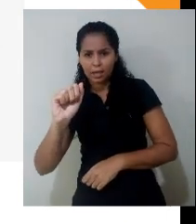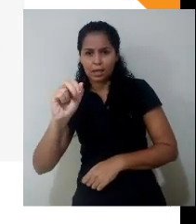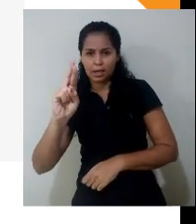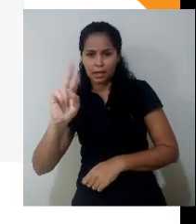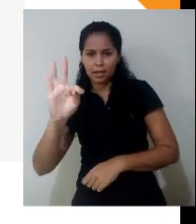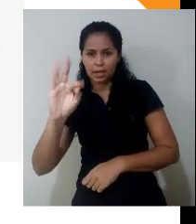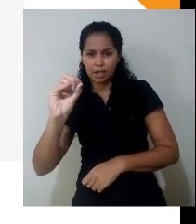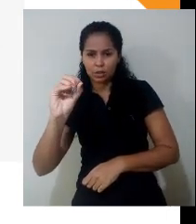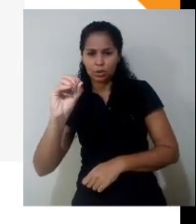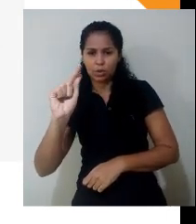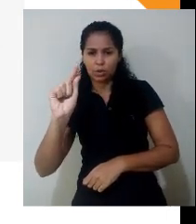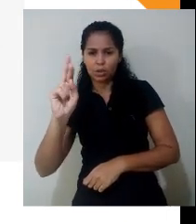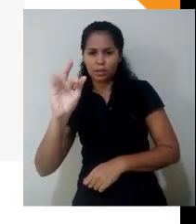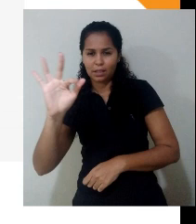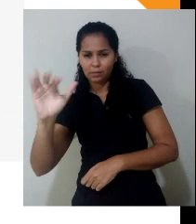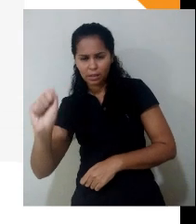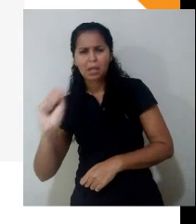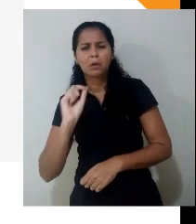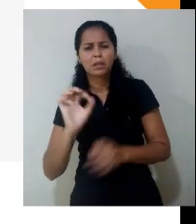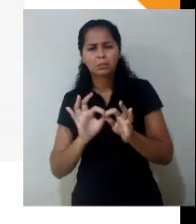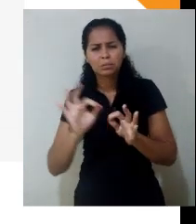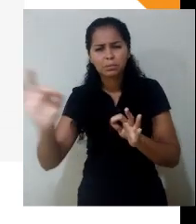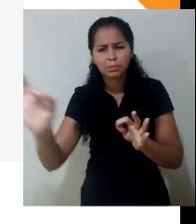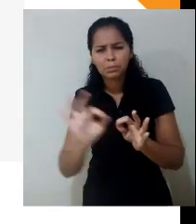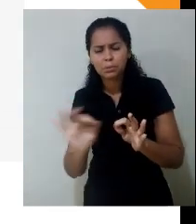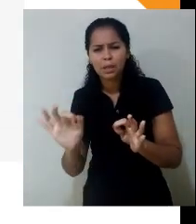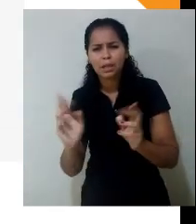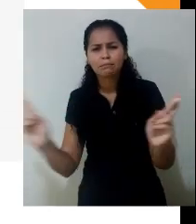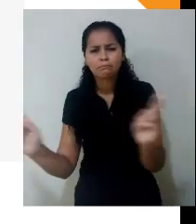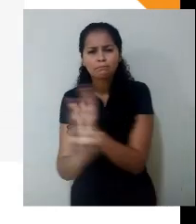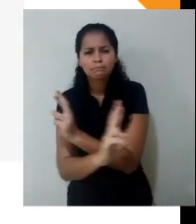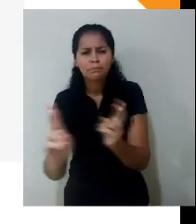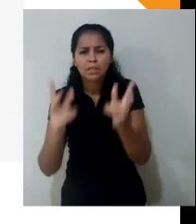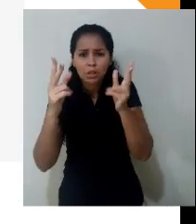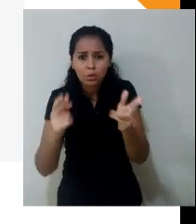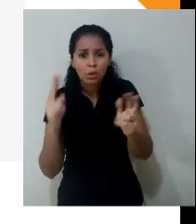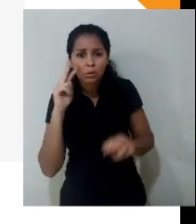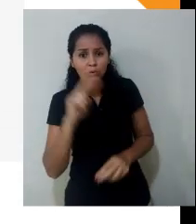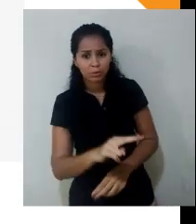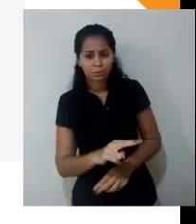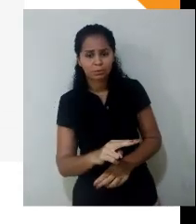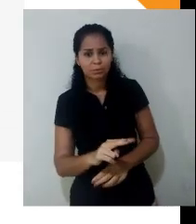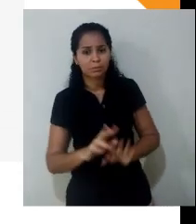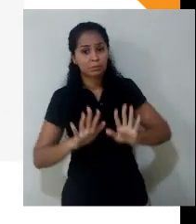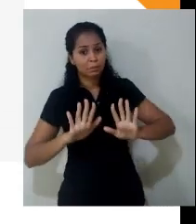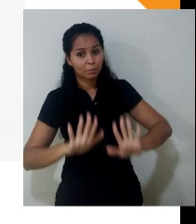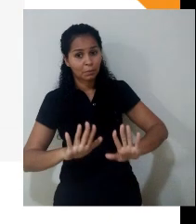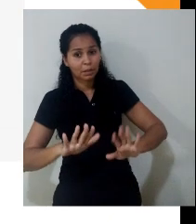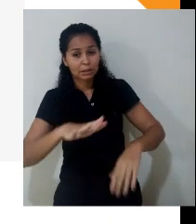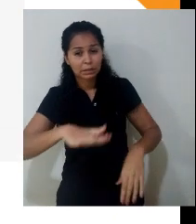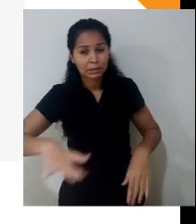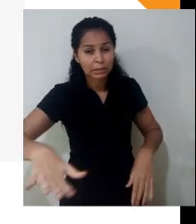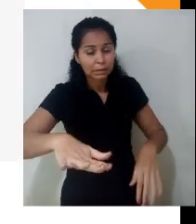Elas também são escalas que relacionam comprimentos exatamente como a gente acabou de mostrar. Só que, olha só, as